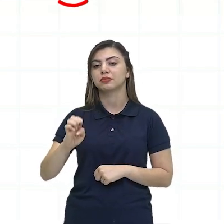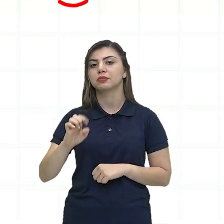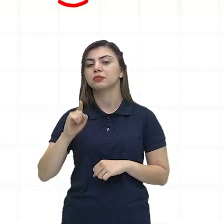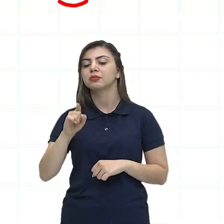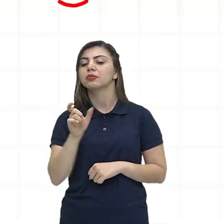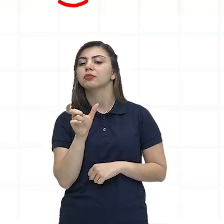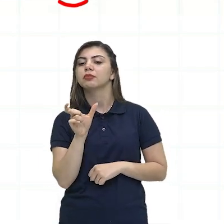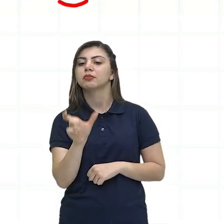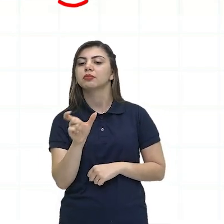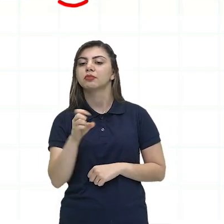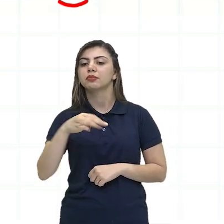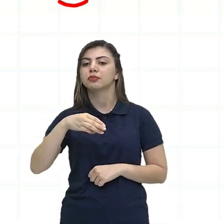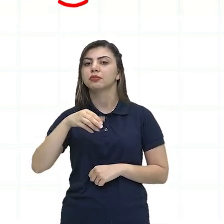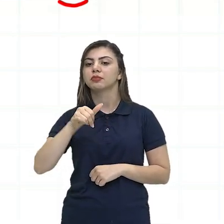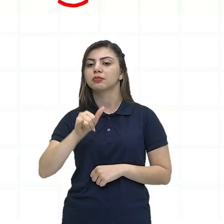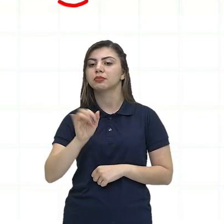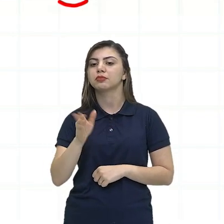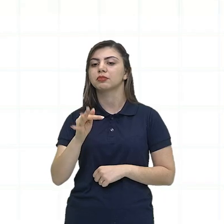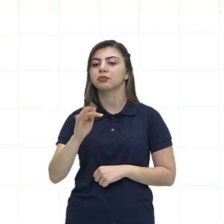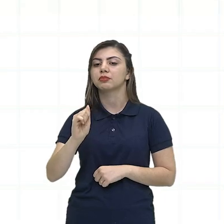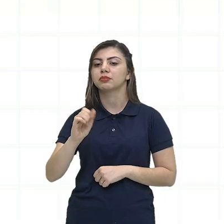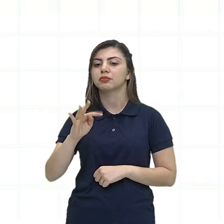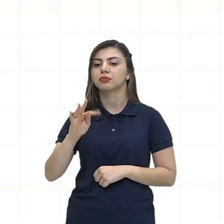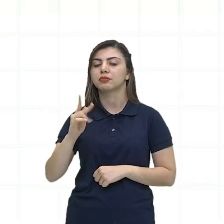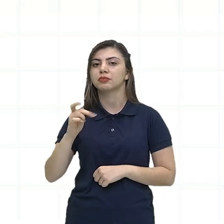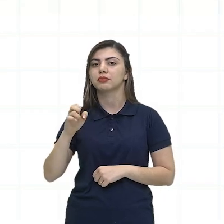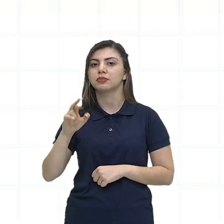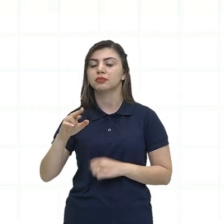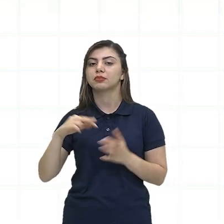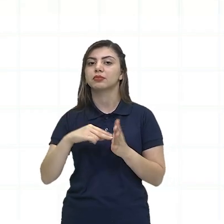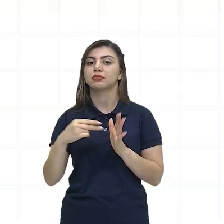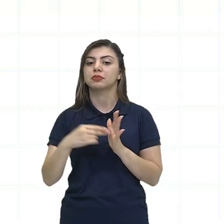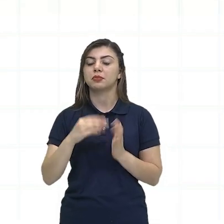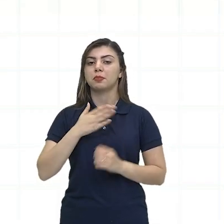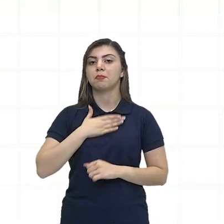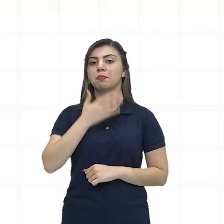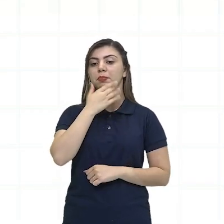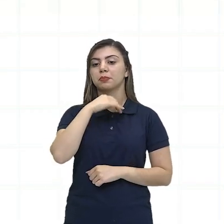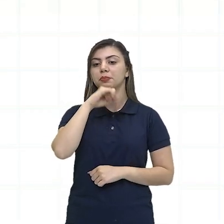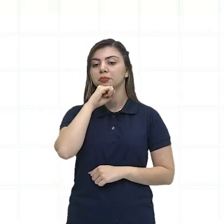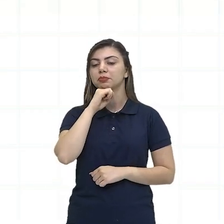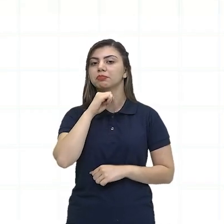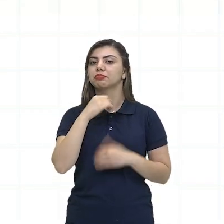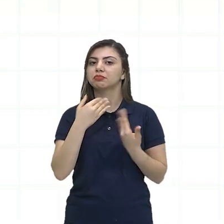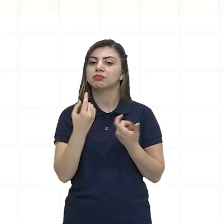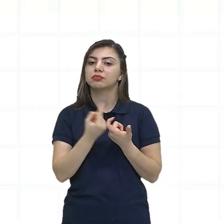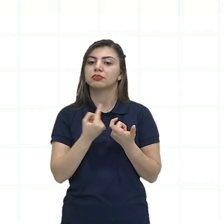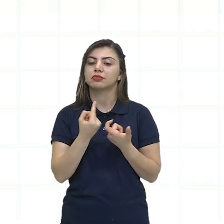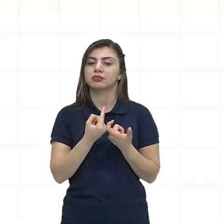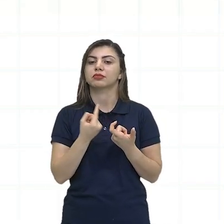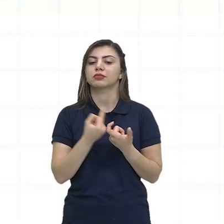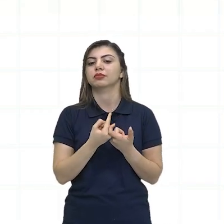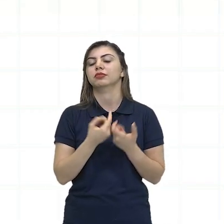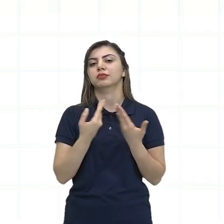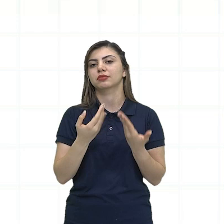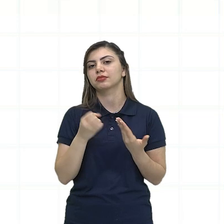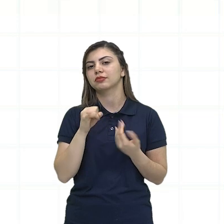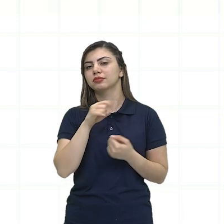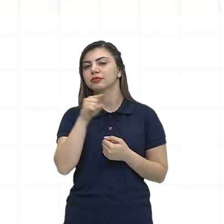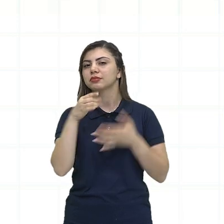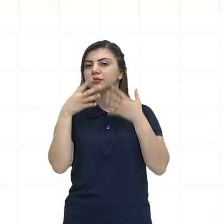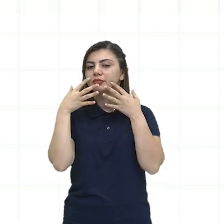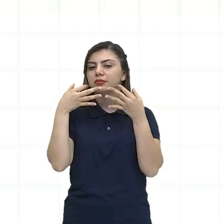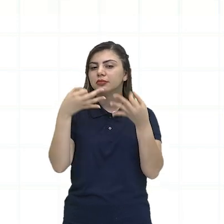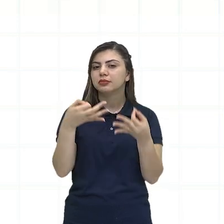palavra que está no singular. Se vocês prestarem atenção no sujeito, se é singular ou plural, vocês nunca vão errar o verbo to be,